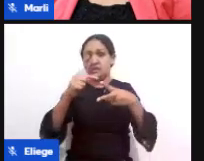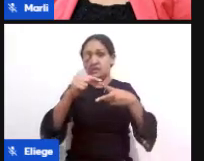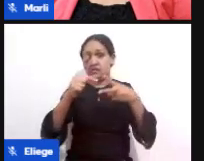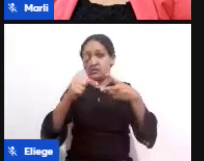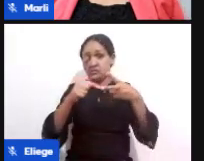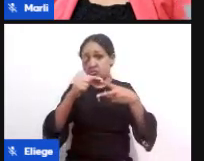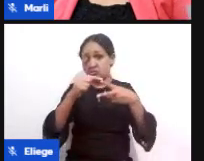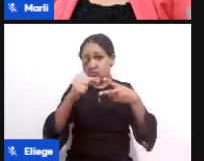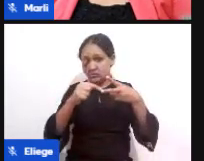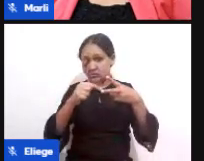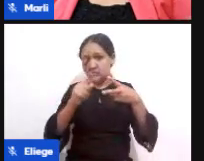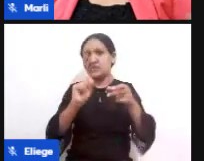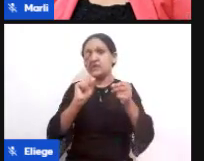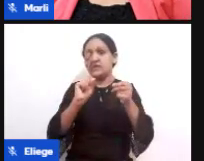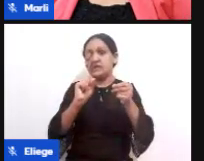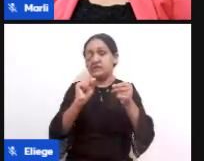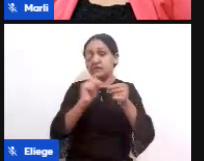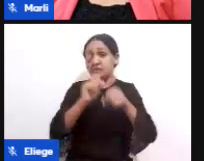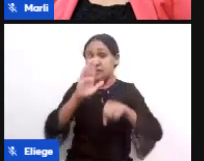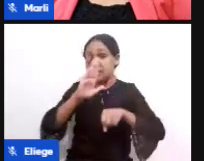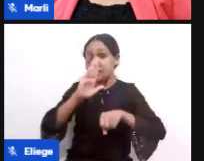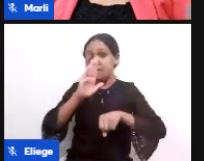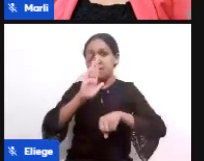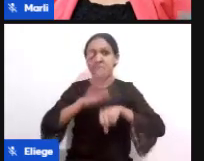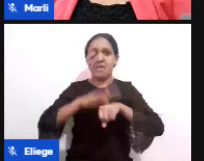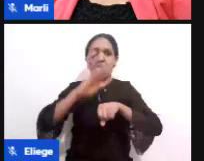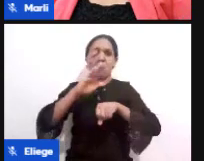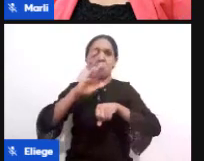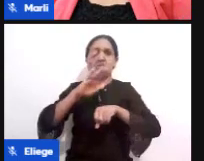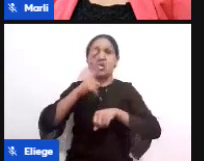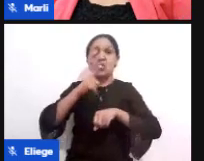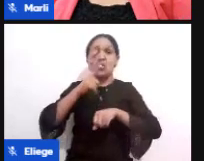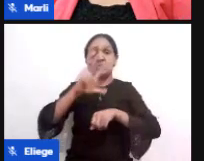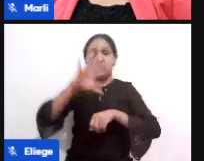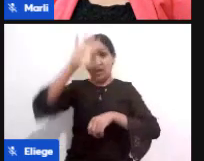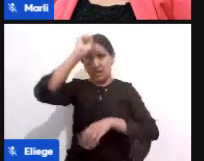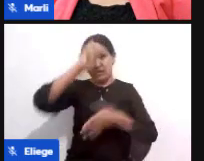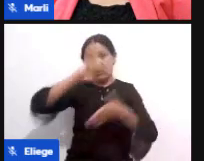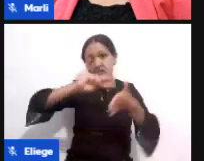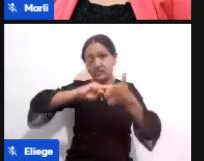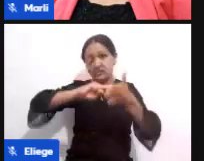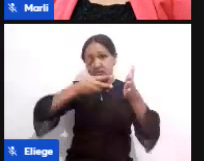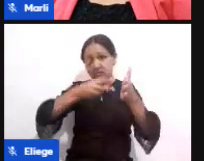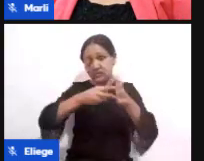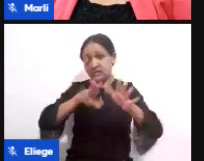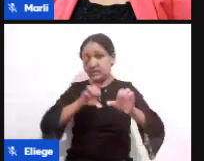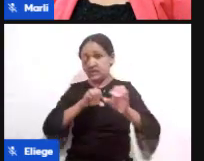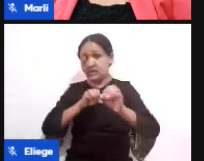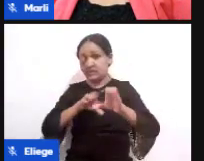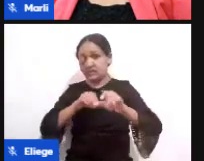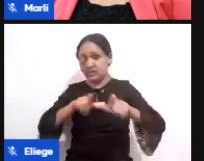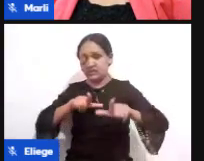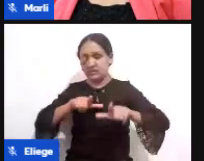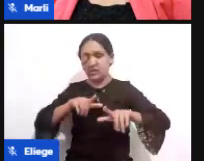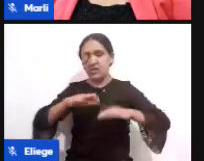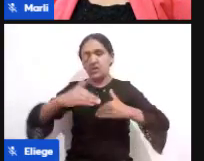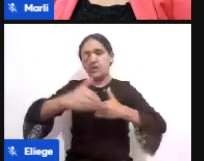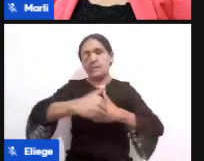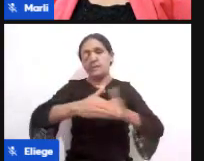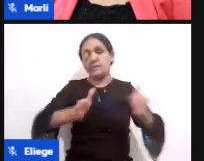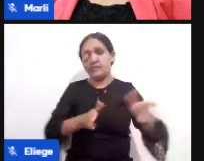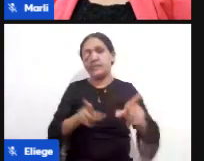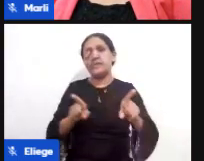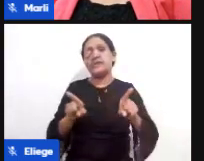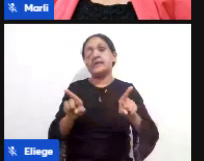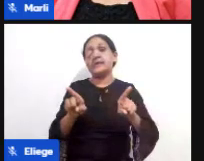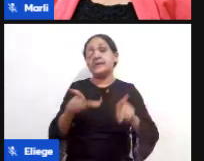isso atribuir mais significado ao que está sendo trabalhado em sala de aula. Possui como um elo